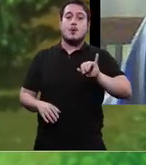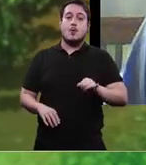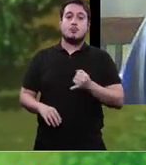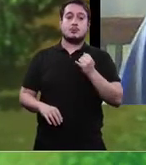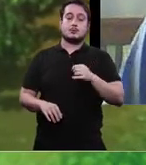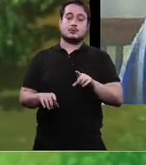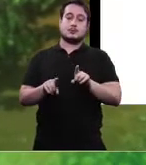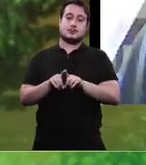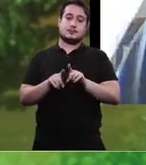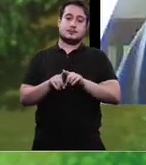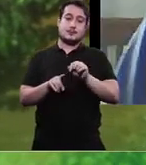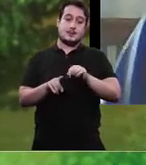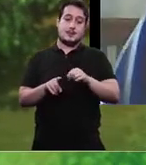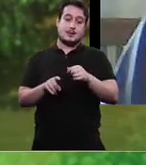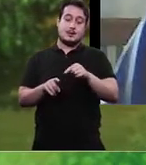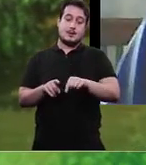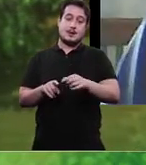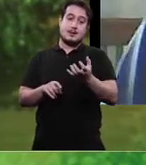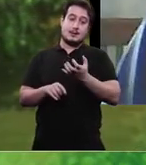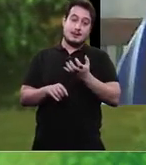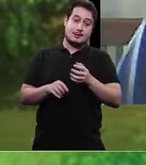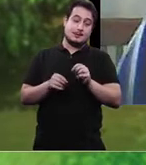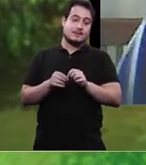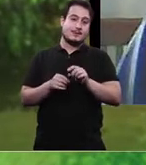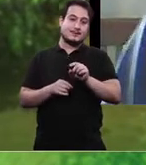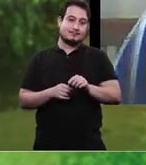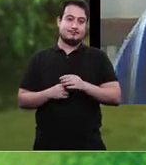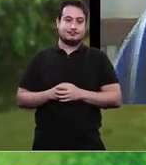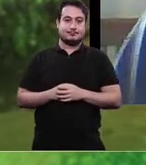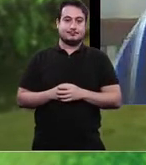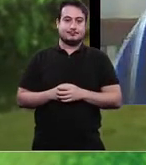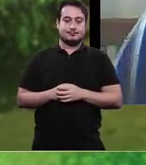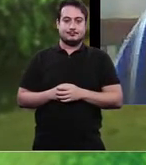ao produtor rural naquilo que ele quiser fazer.